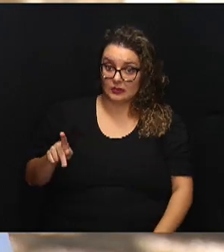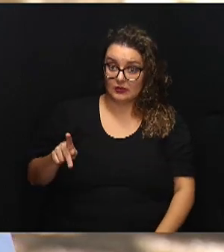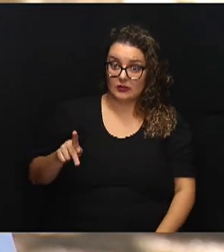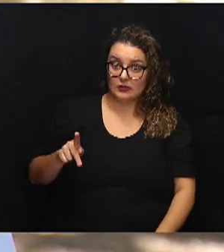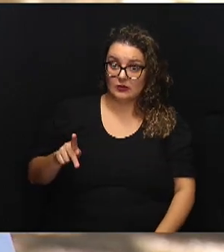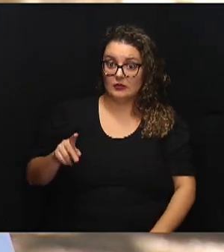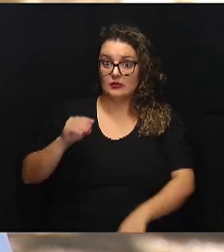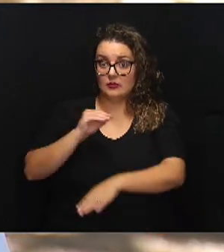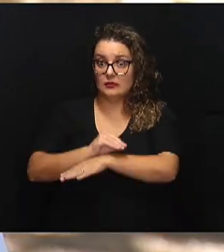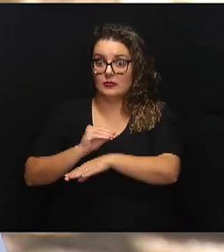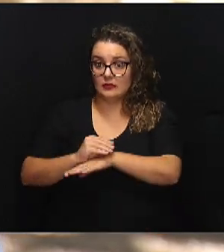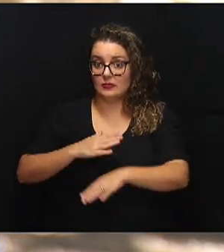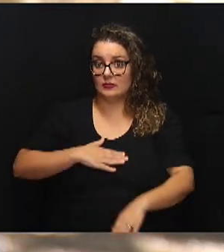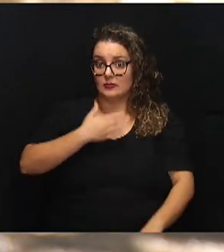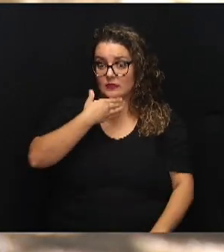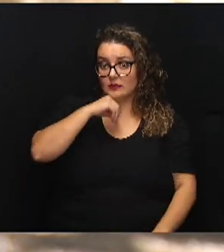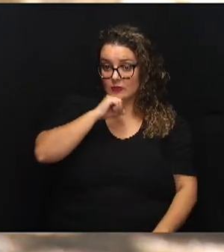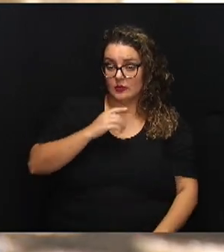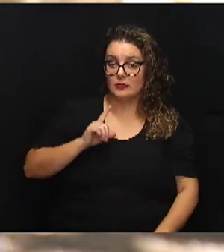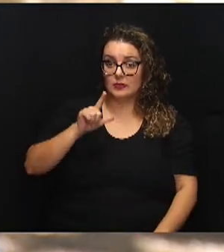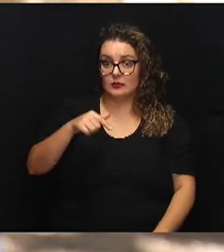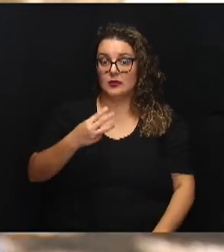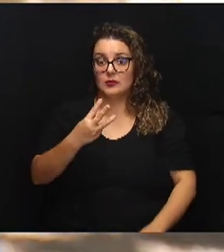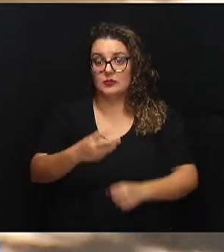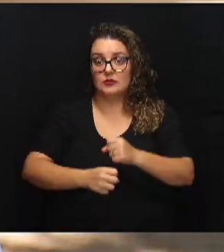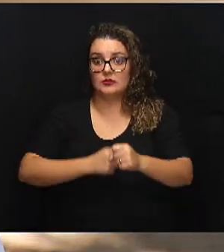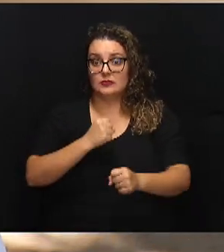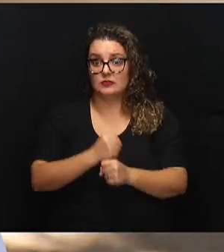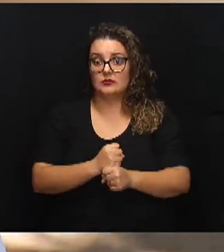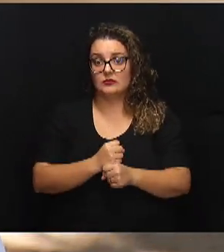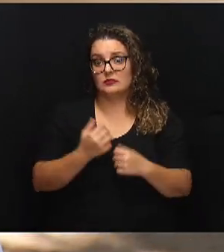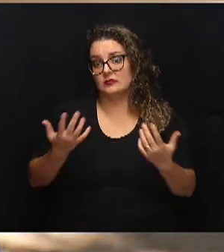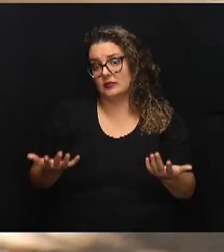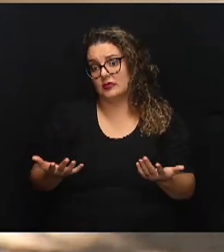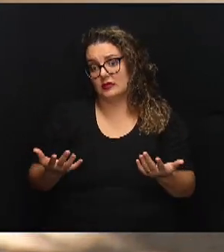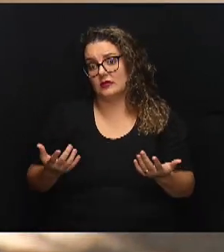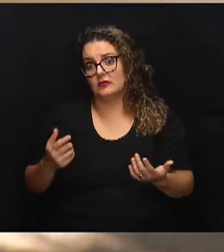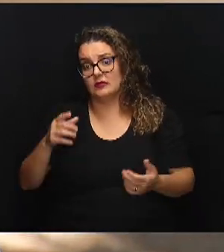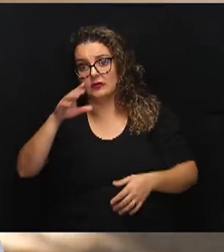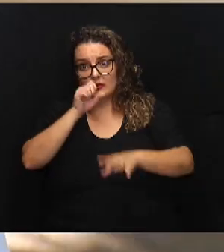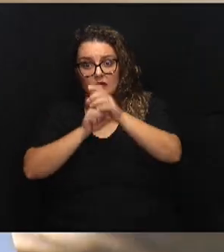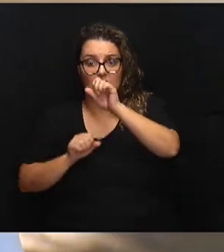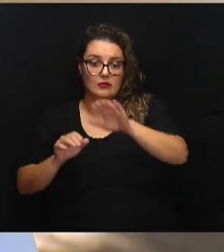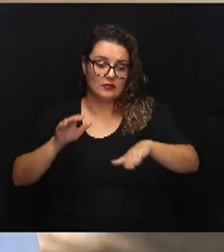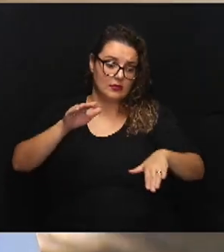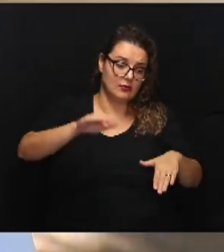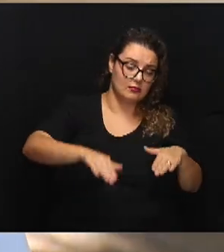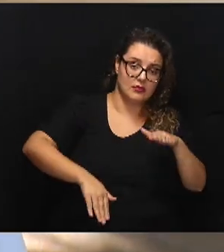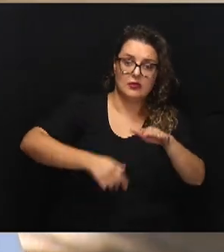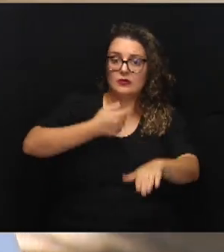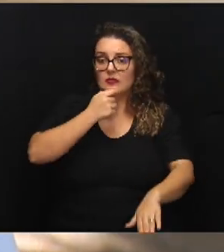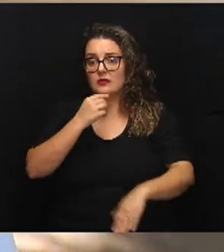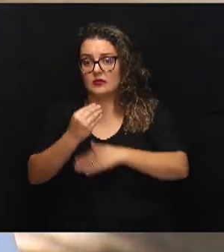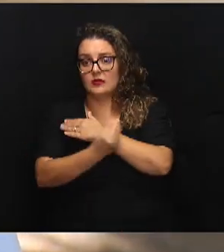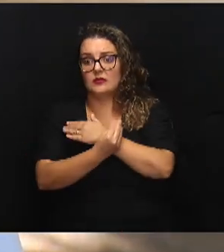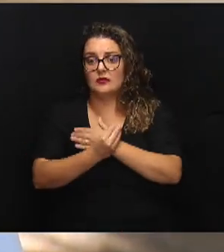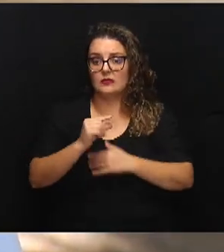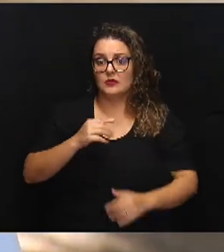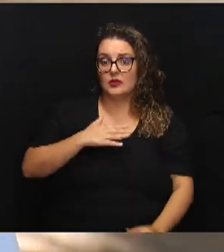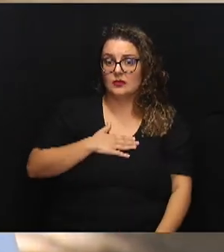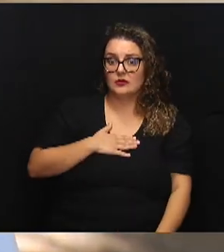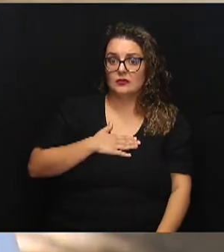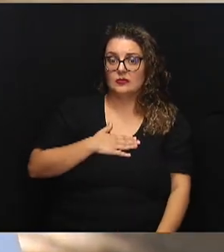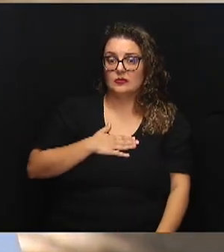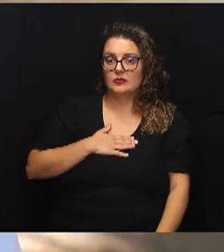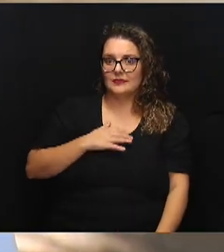cuidar dele. 3 anos após, falei, agora eu vou aprender a nadar, fazer meu inglês, vou cuidar um pouquinho de mim, né?